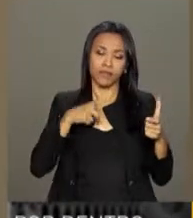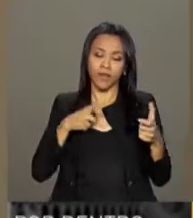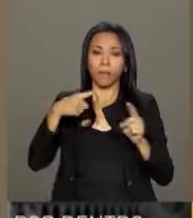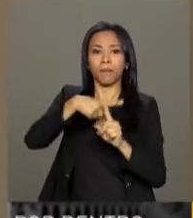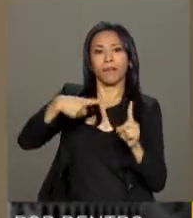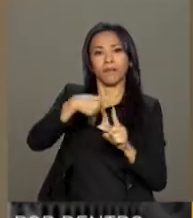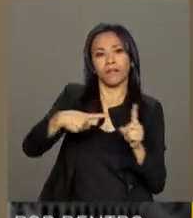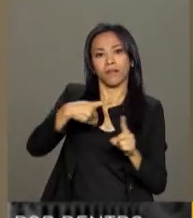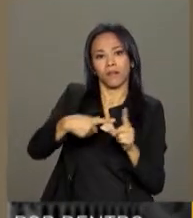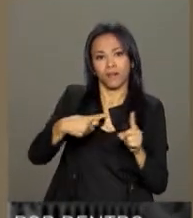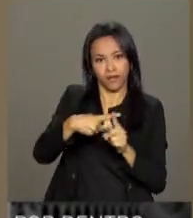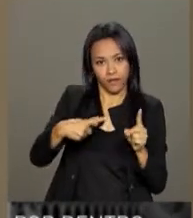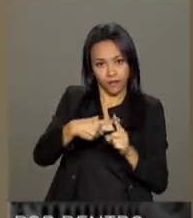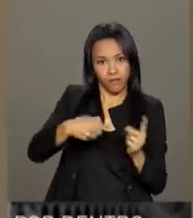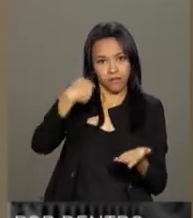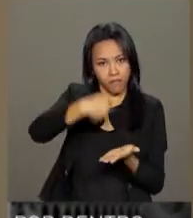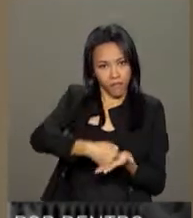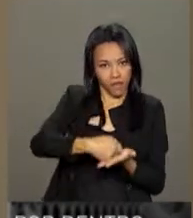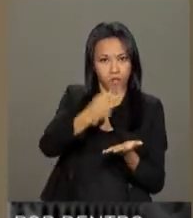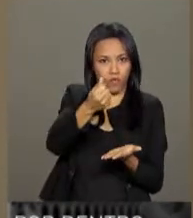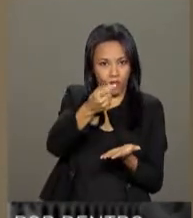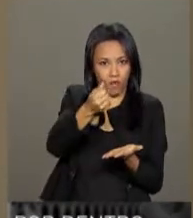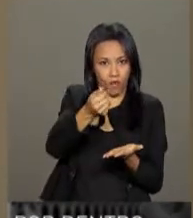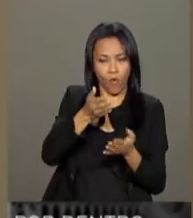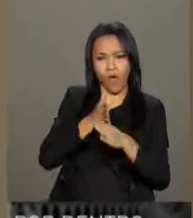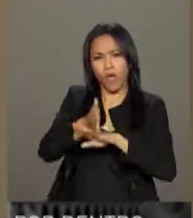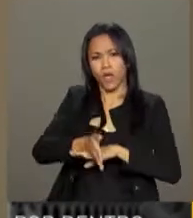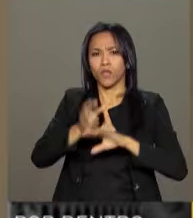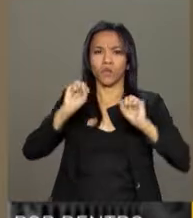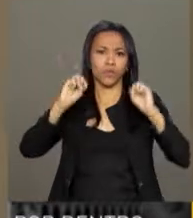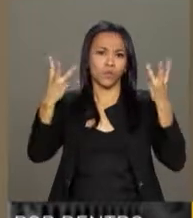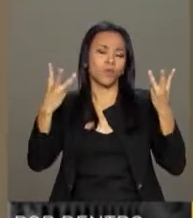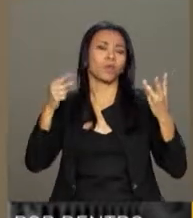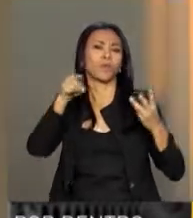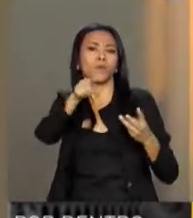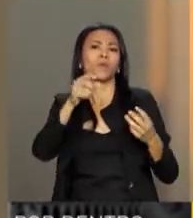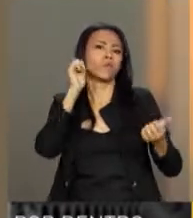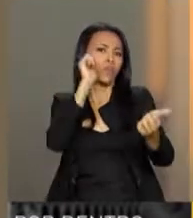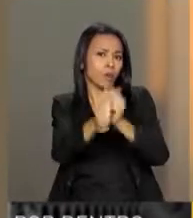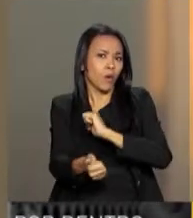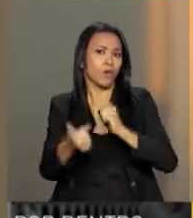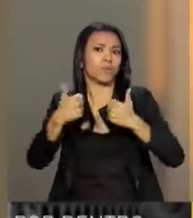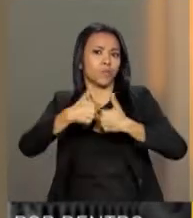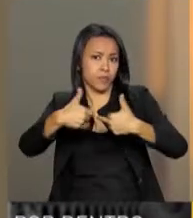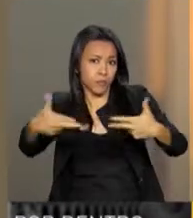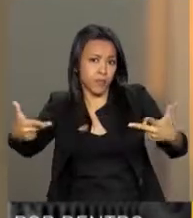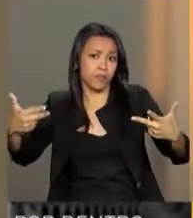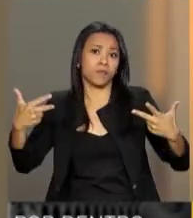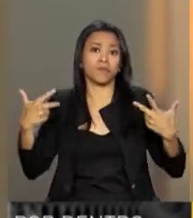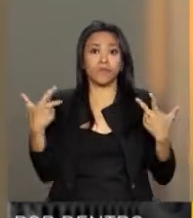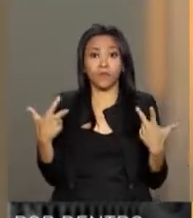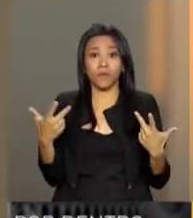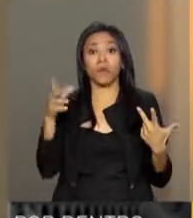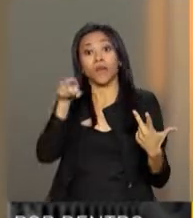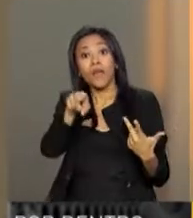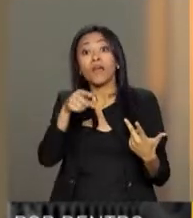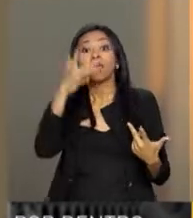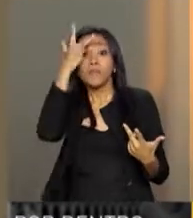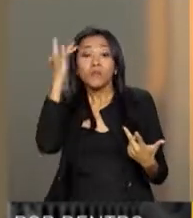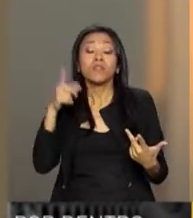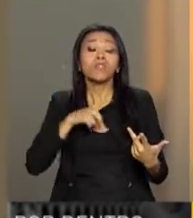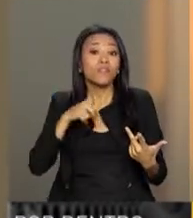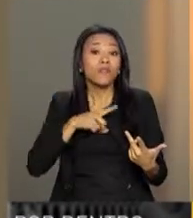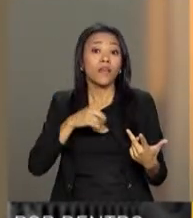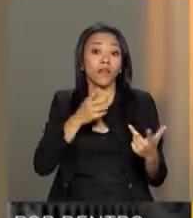que é o pagamento da metade do preço nos eventos artísticos esportivos e culturais ou seja o jovem que tiver a sua